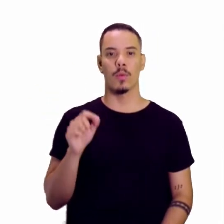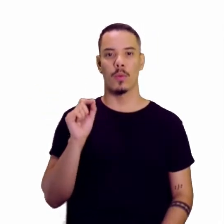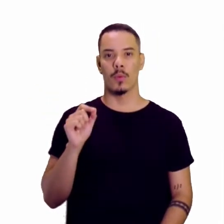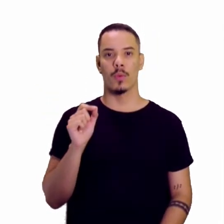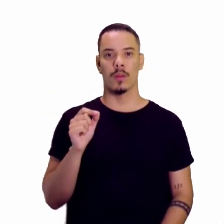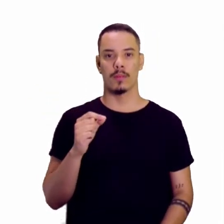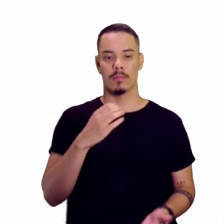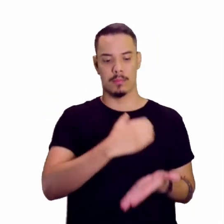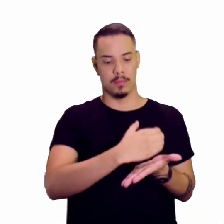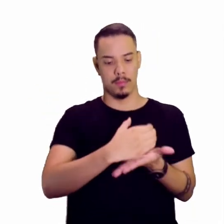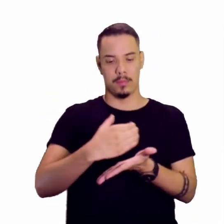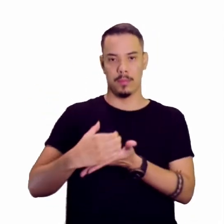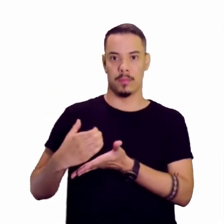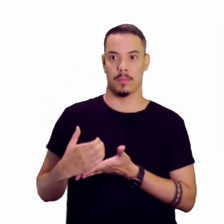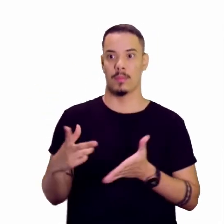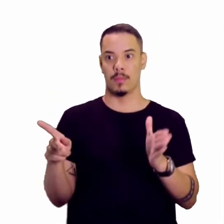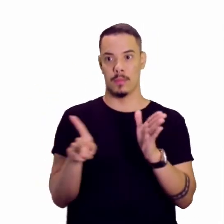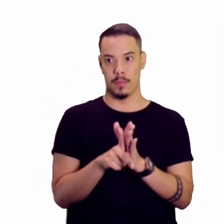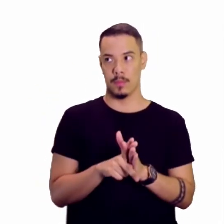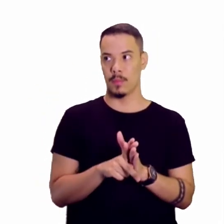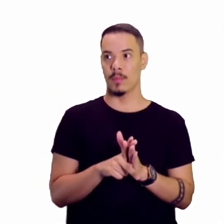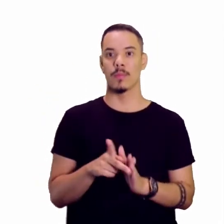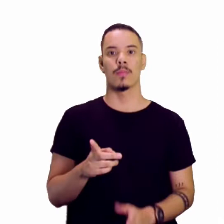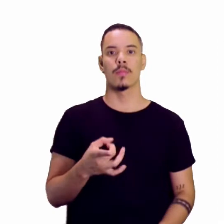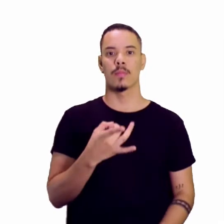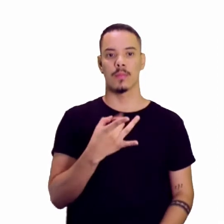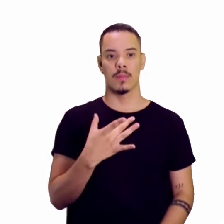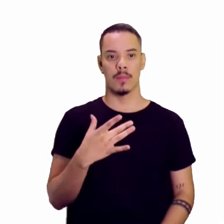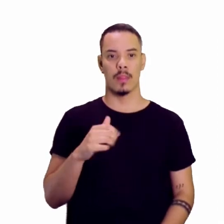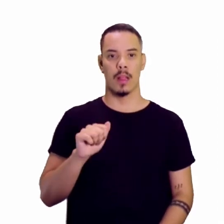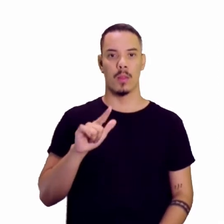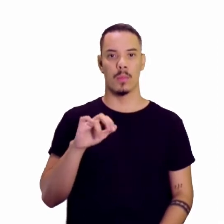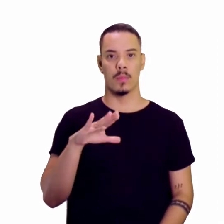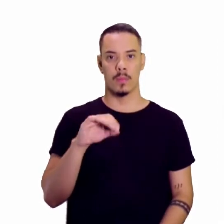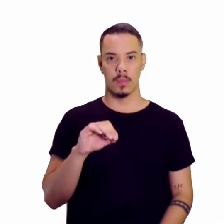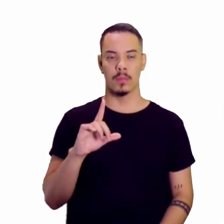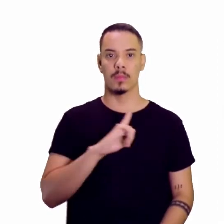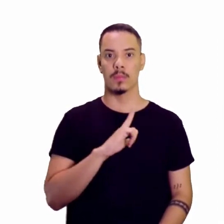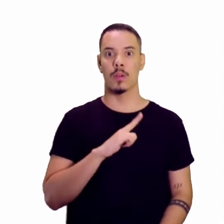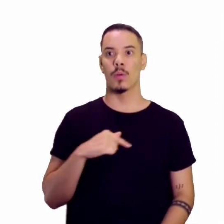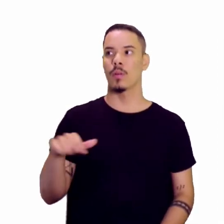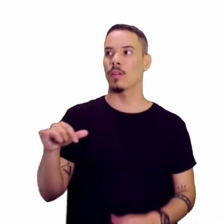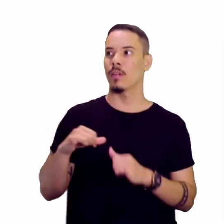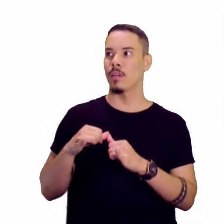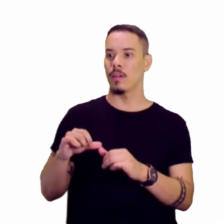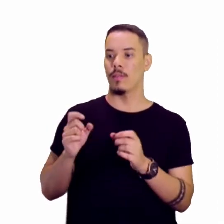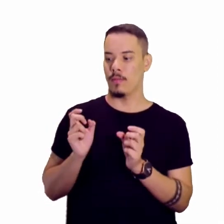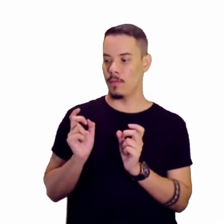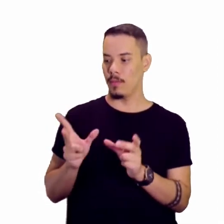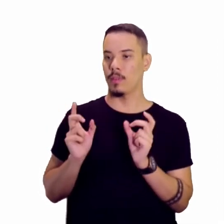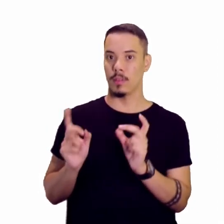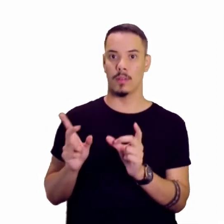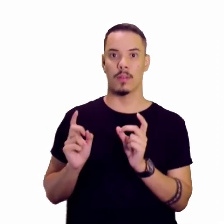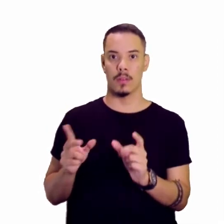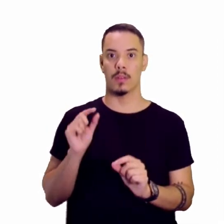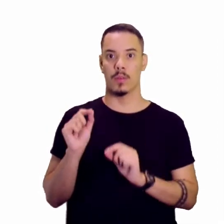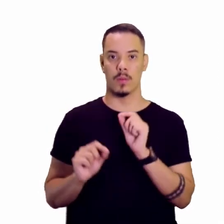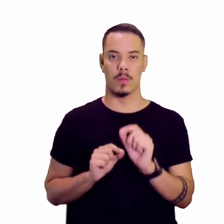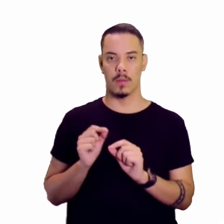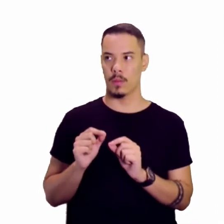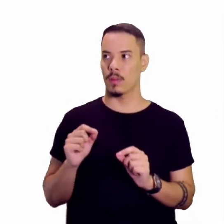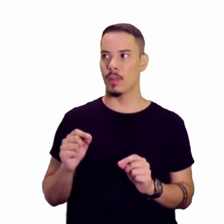velho vender. É mesmo? Exatamente. Aí ele colocava um aparelhozinho, certo? O que aquele aparelhozinho fazia? Ele